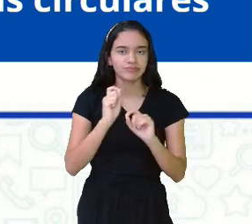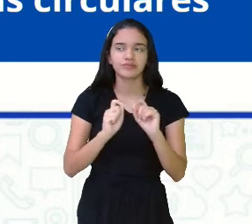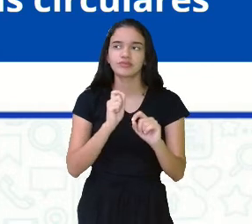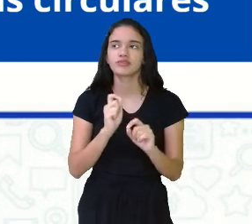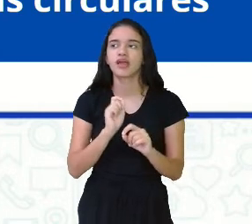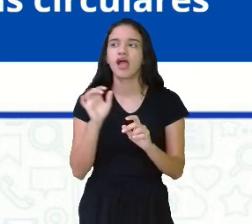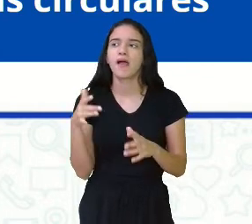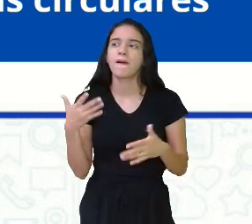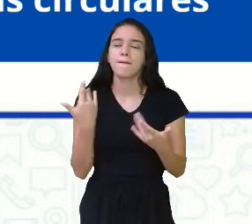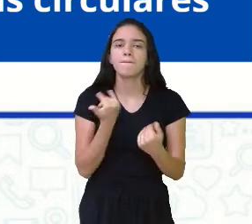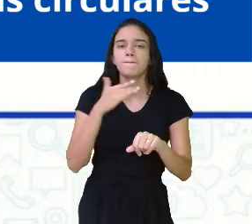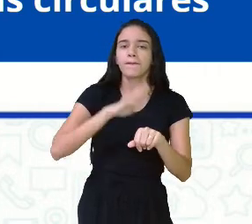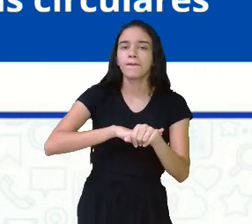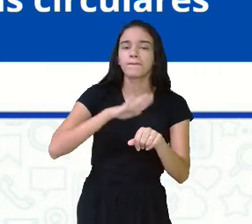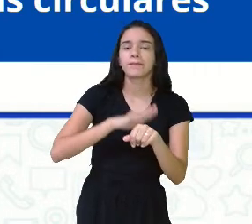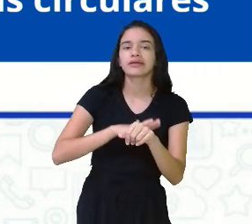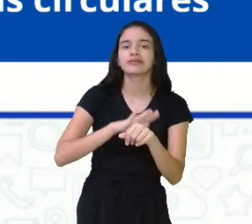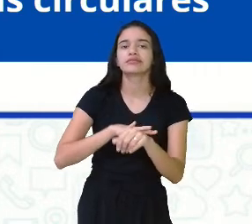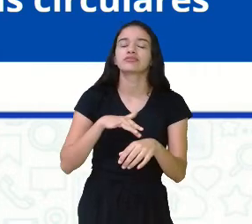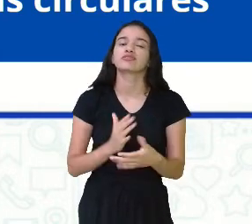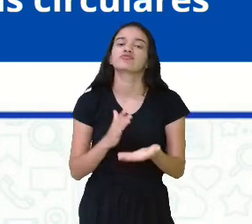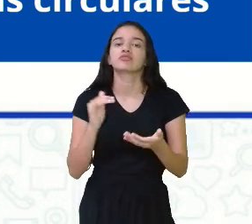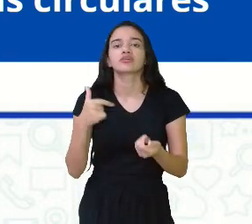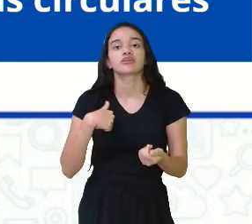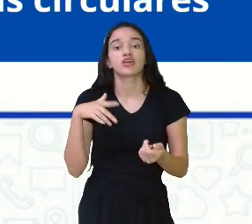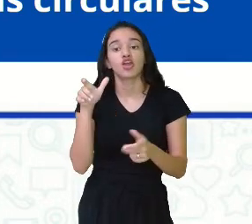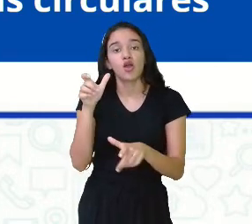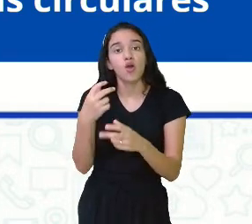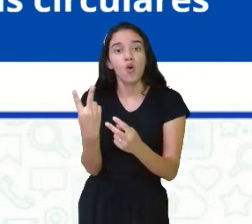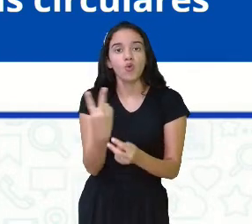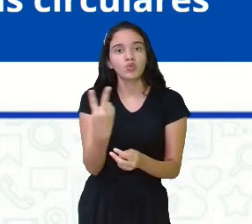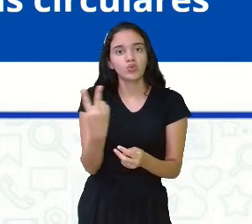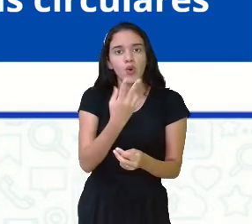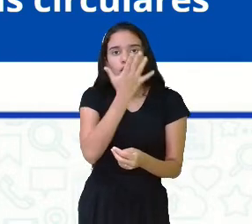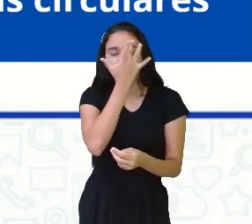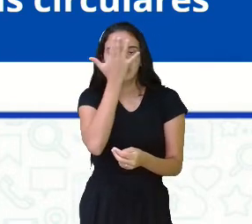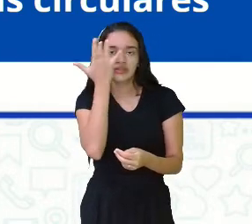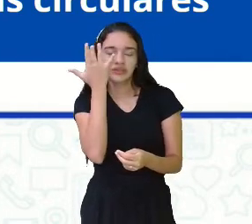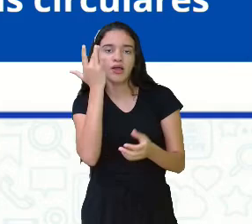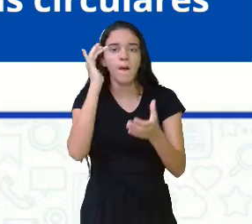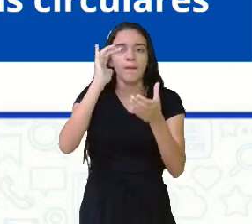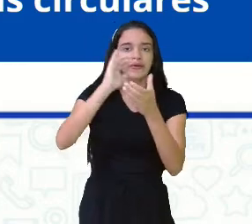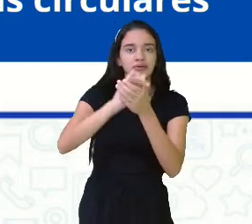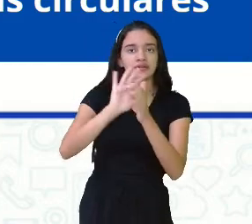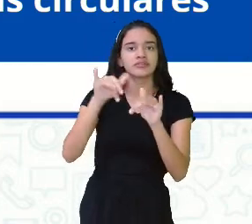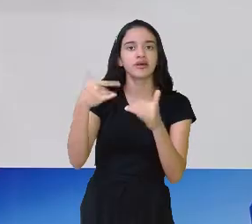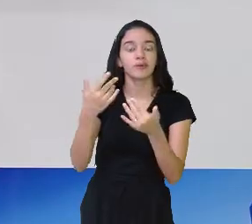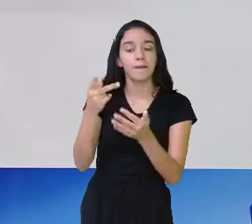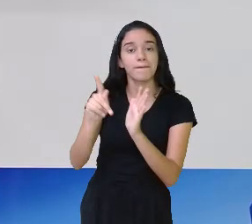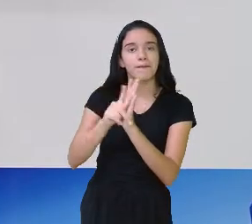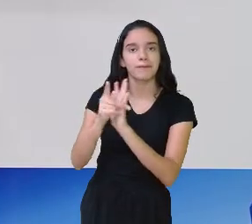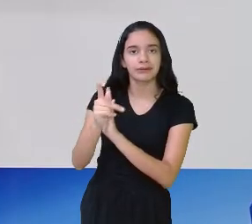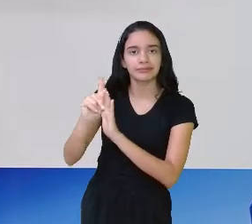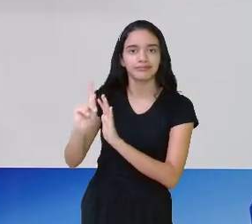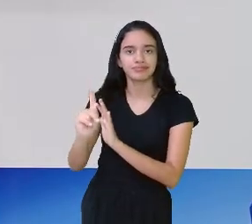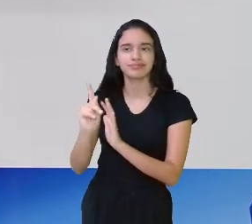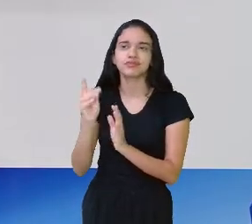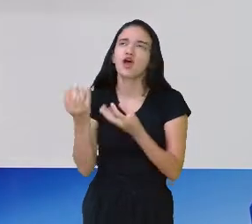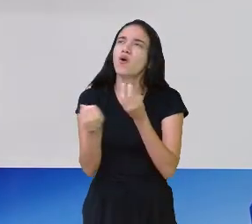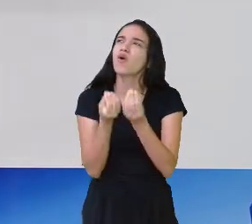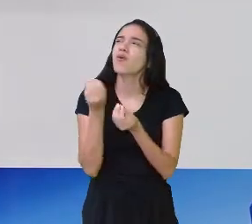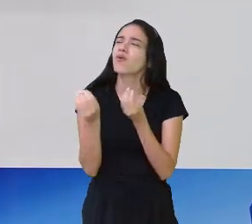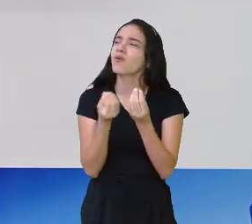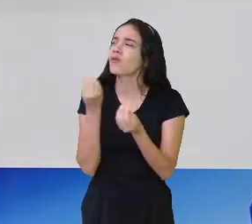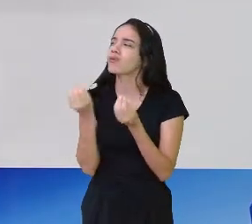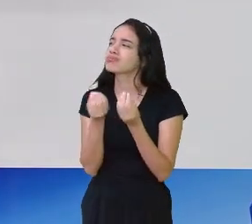aquele momento em que o casal faz, né? Um momento lá que é deles, né? Como é que chama no